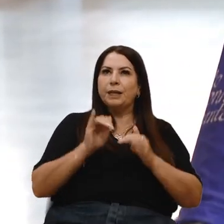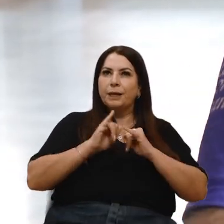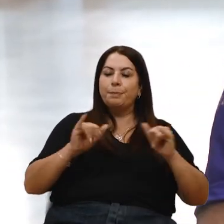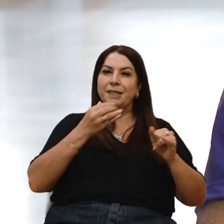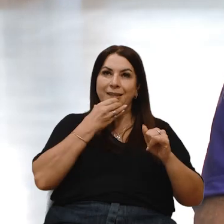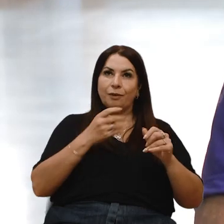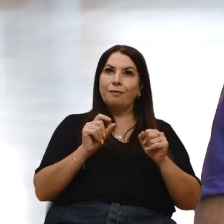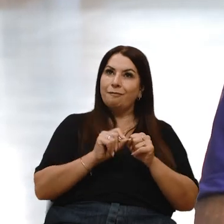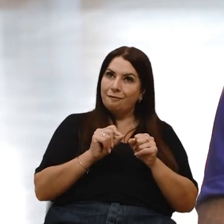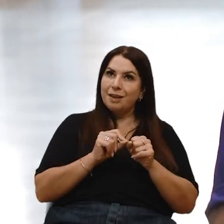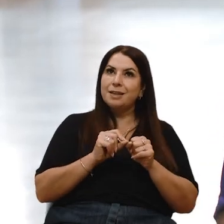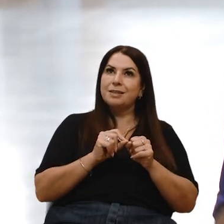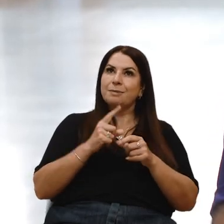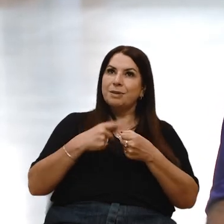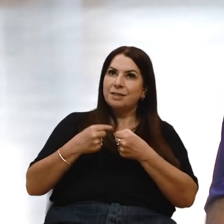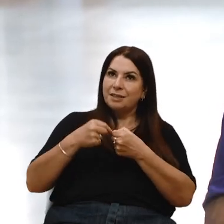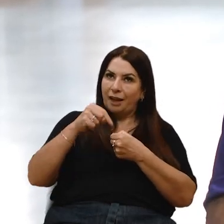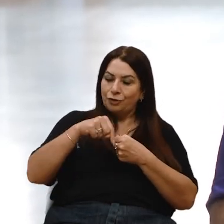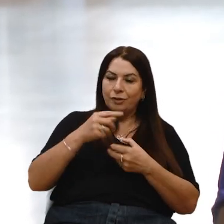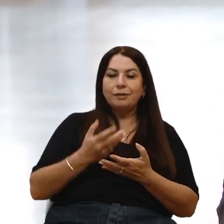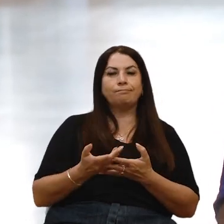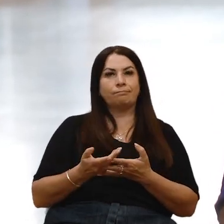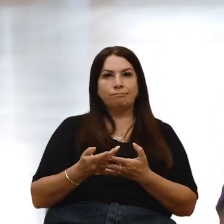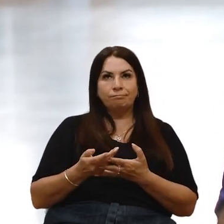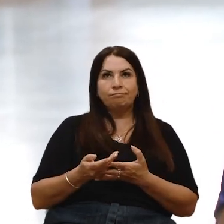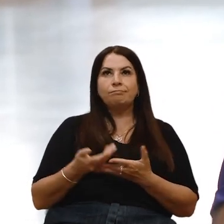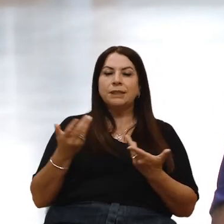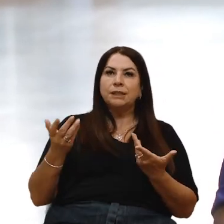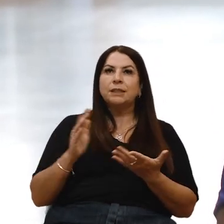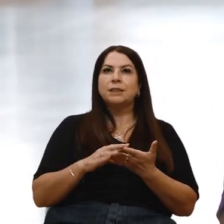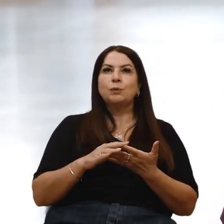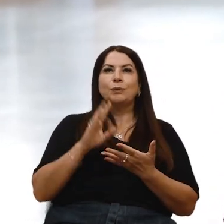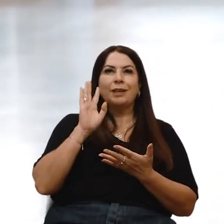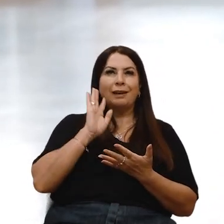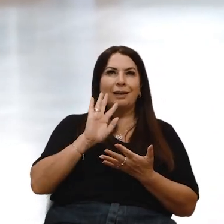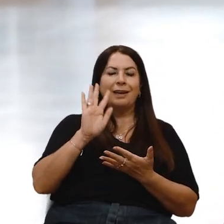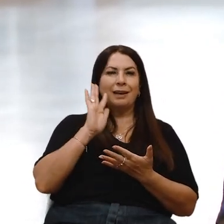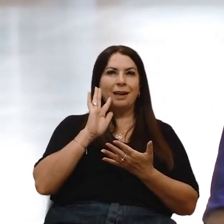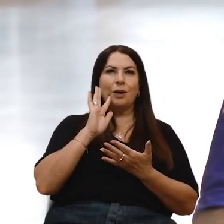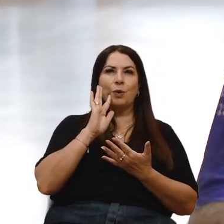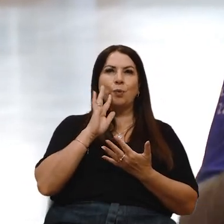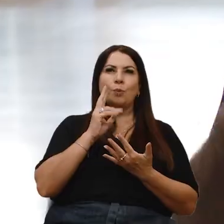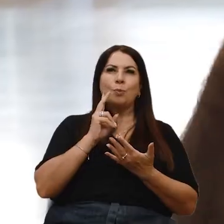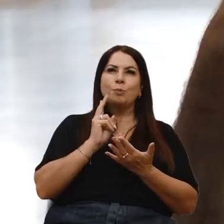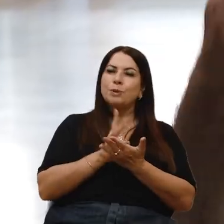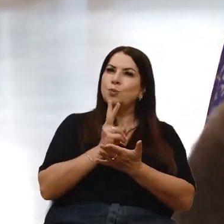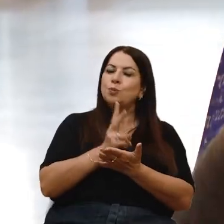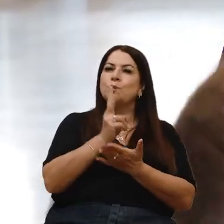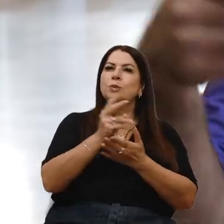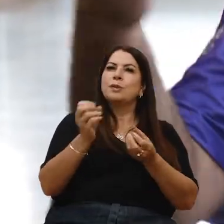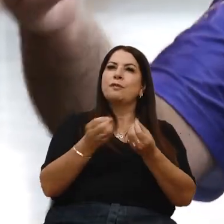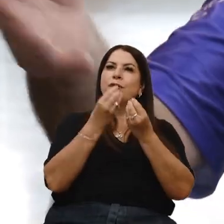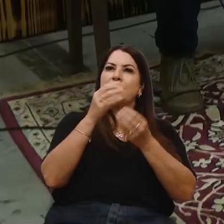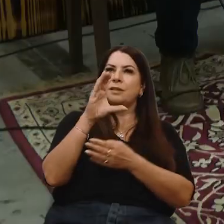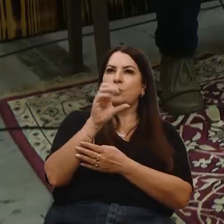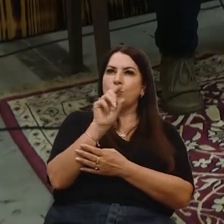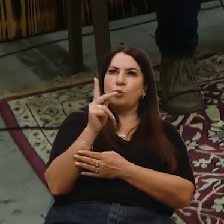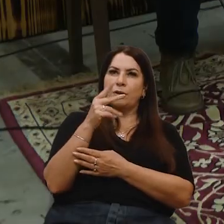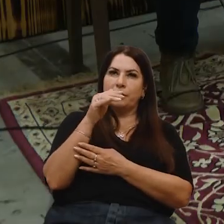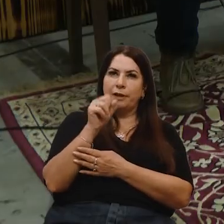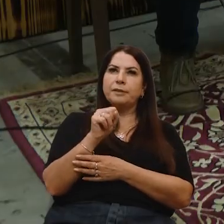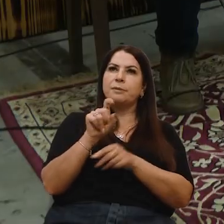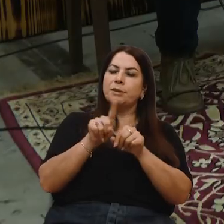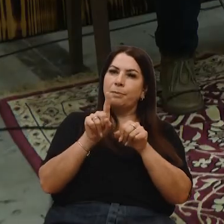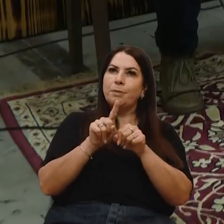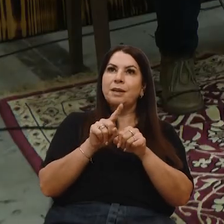a campanha de Natal fez para a cidade de Caxias do Sul. Então isso é legal, acho que tem que ser contínuo. A Festa das Colheitas veio